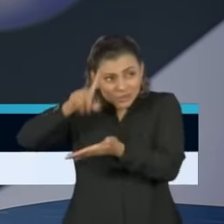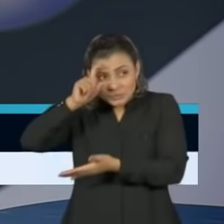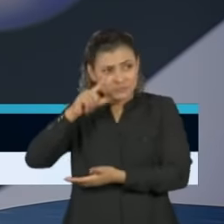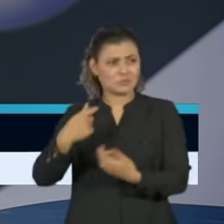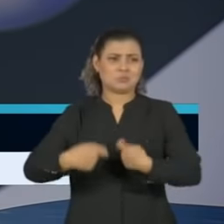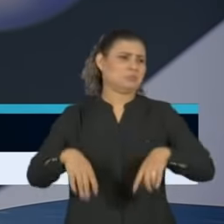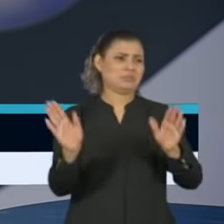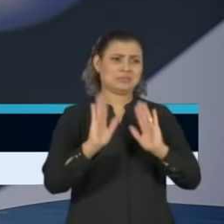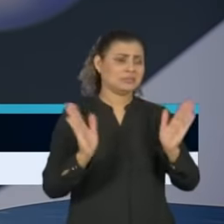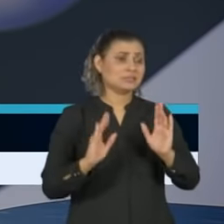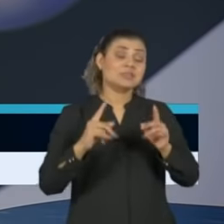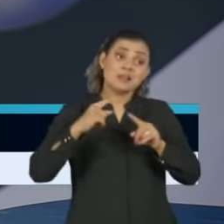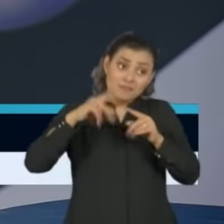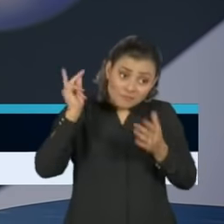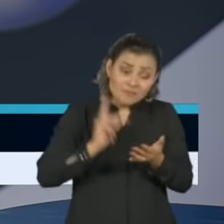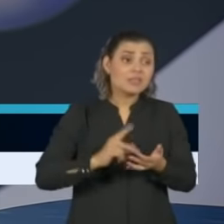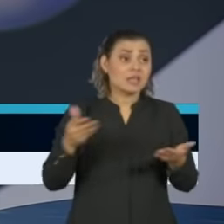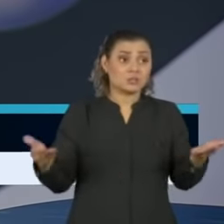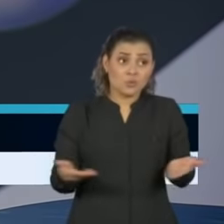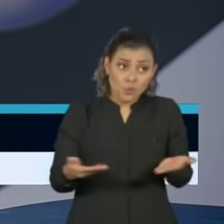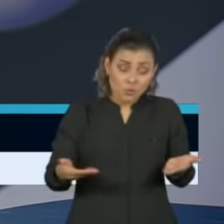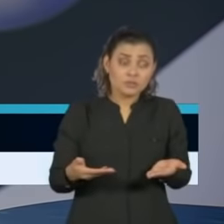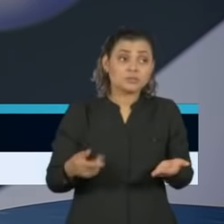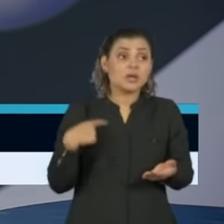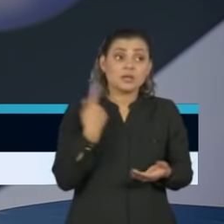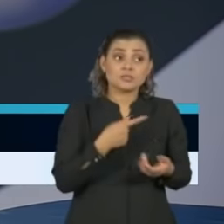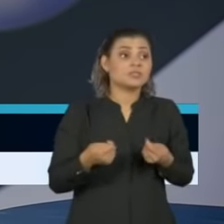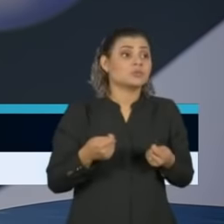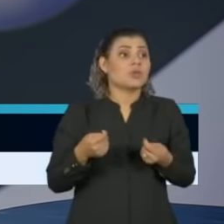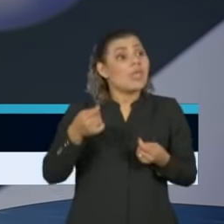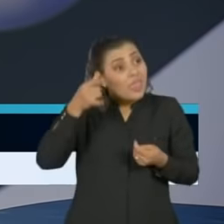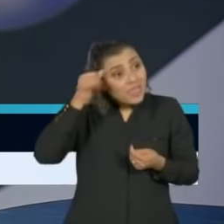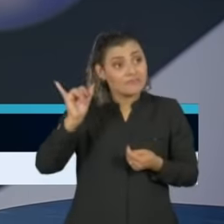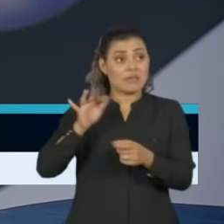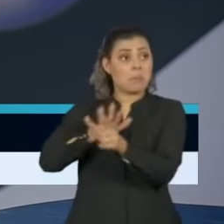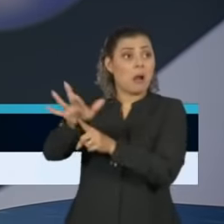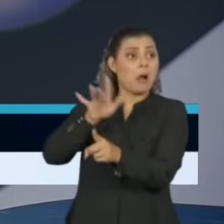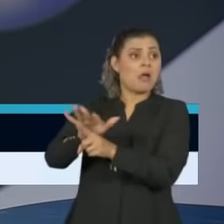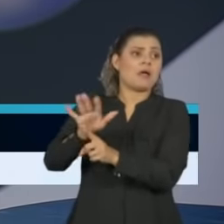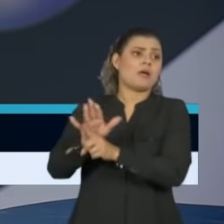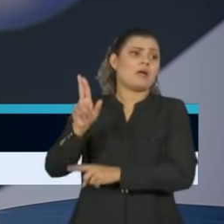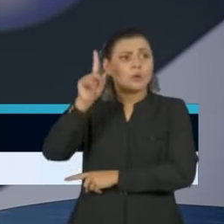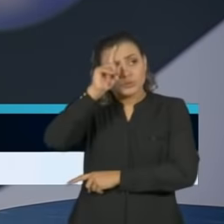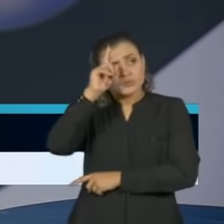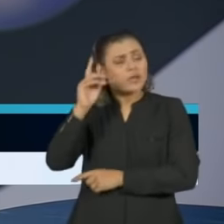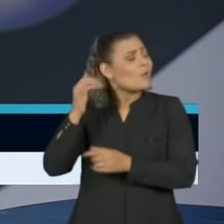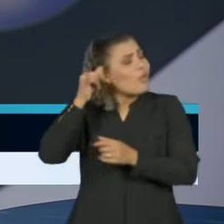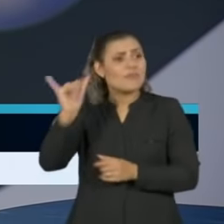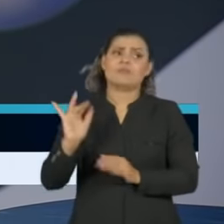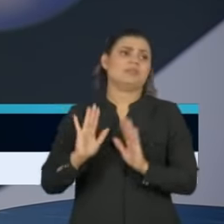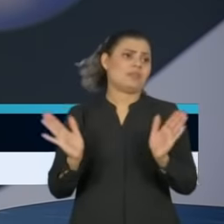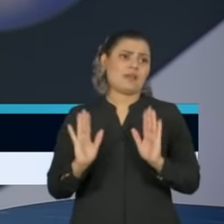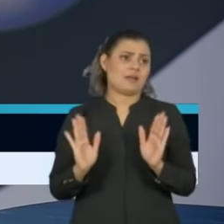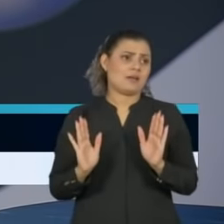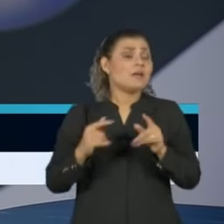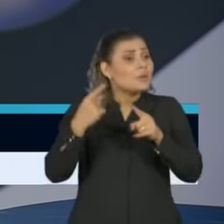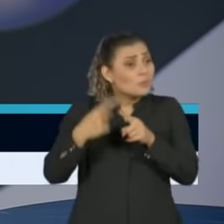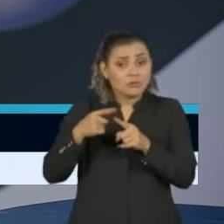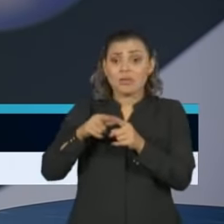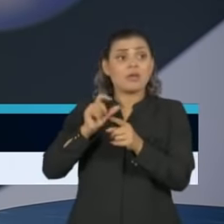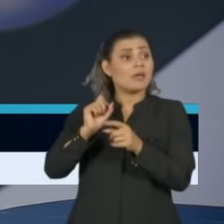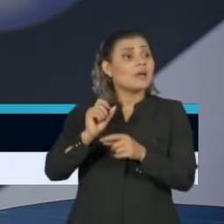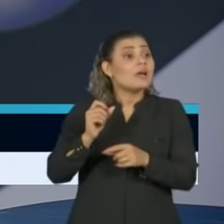O real, a realidade é que nós vamos ter que economizar o sistema de saúde. A hospitalização desse vírus é quase 60